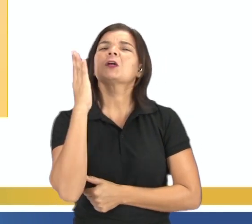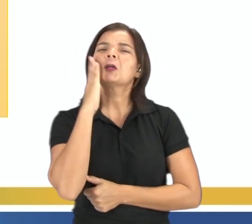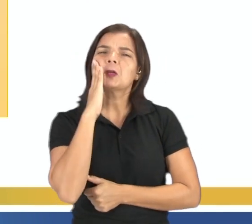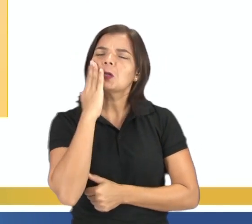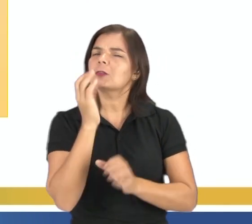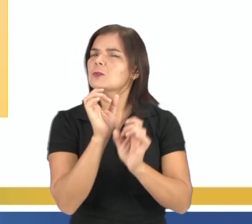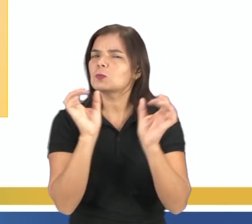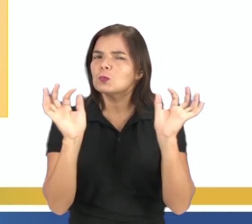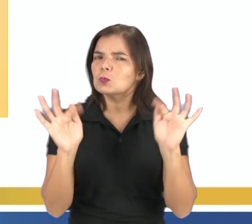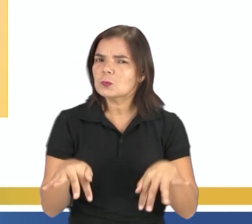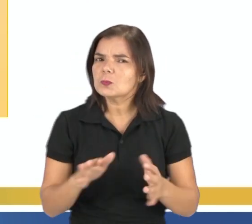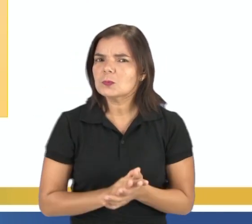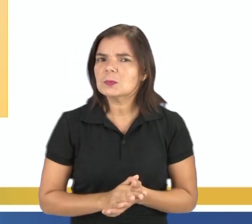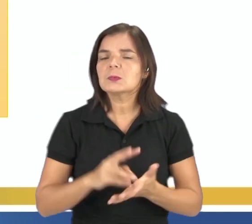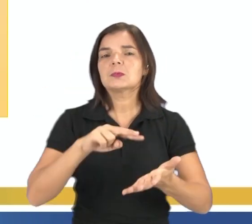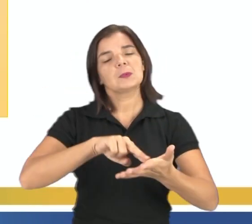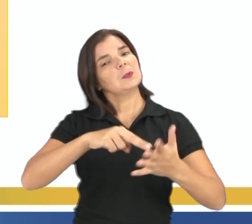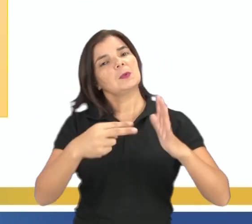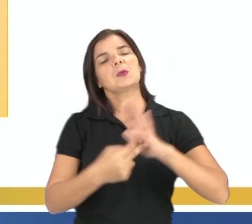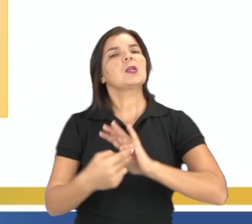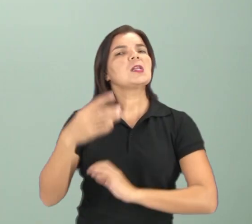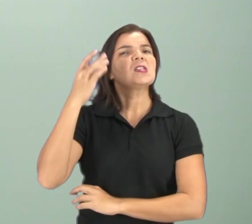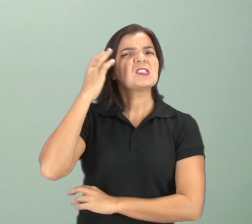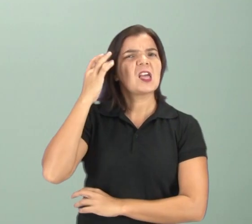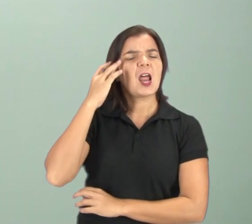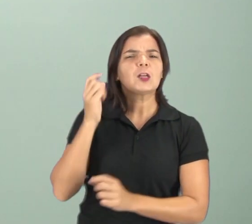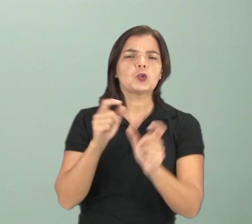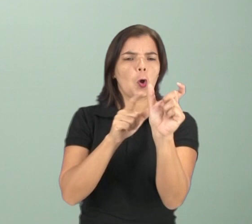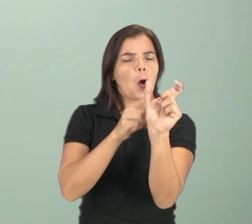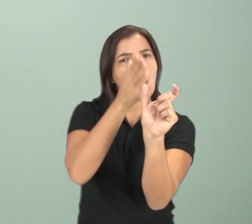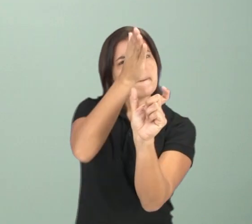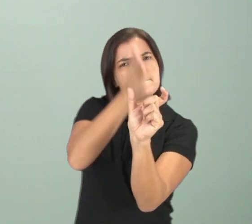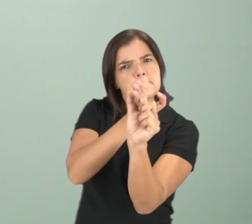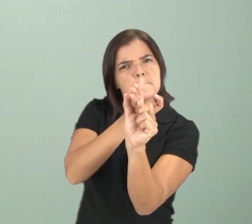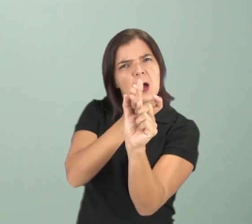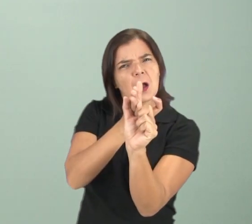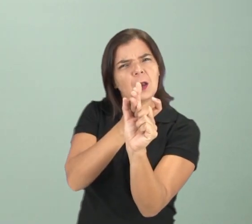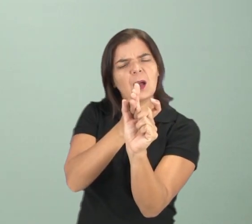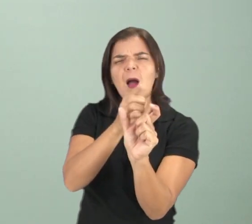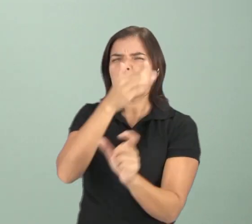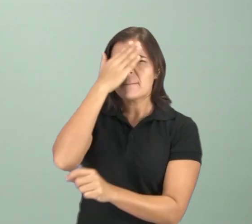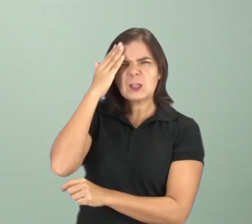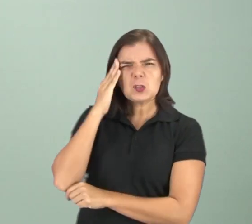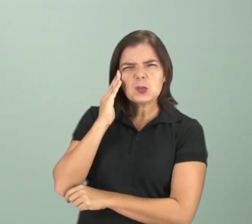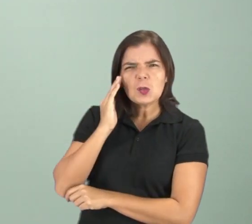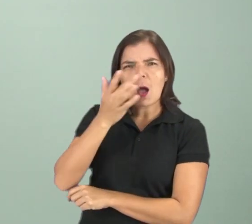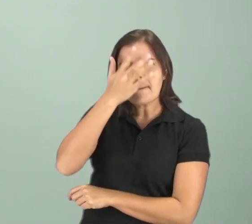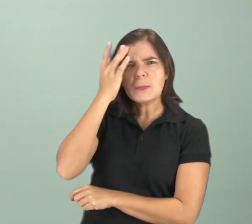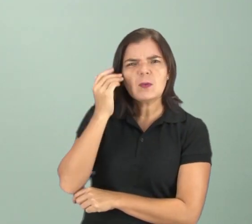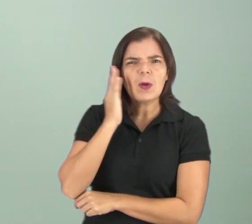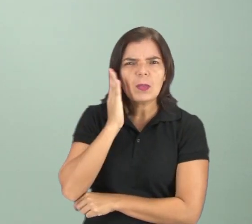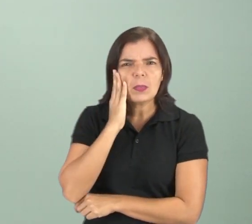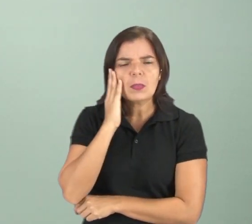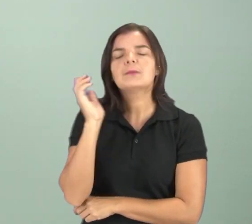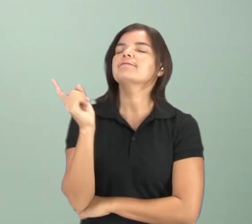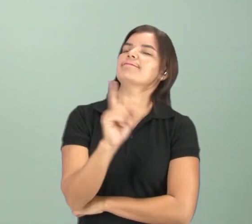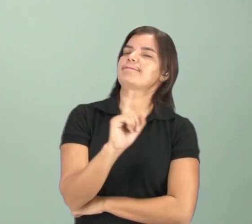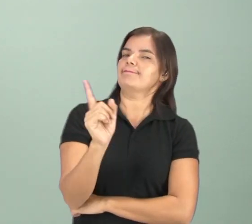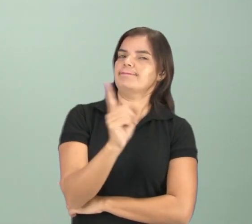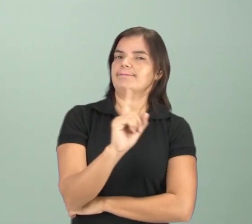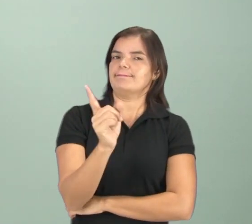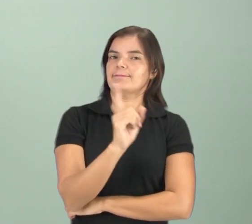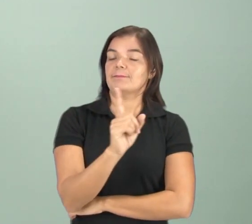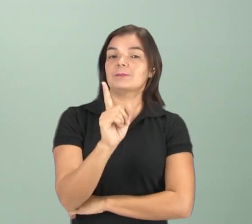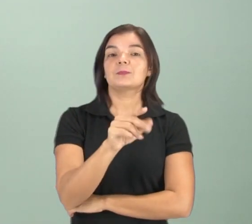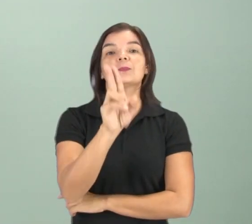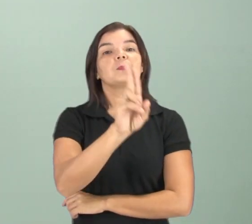o que isso significa? Será que eu vou falar meia palavra e a pessoa já vai compreender? Não, esse termo